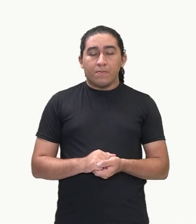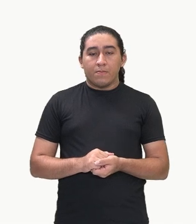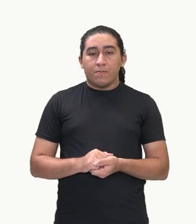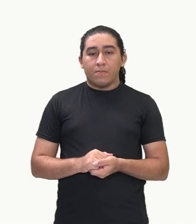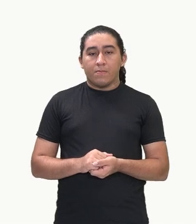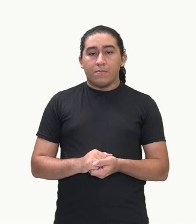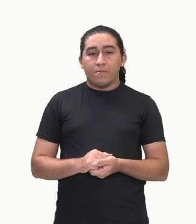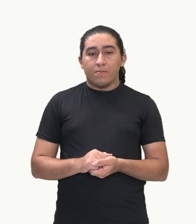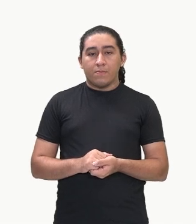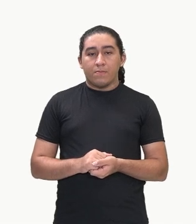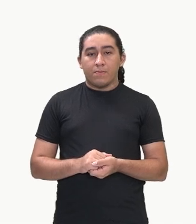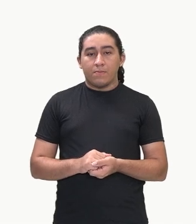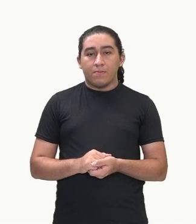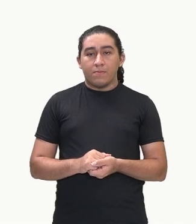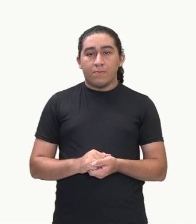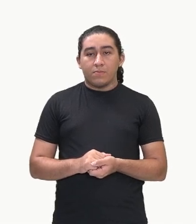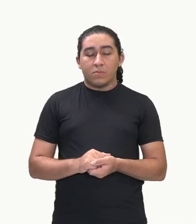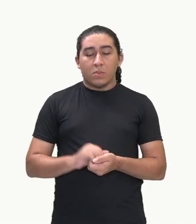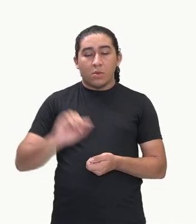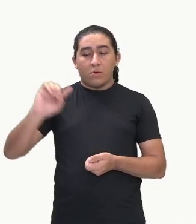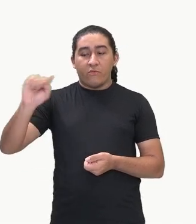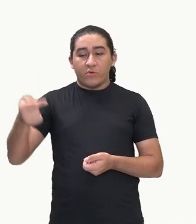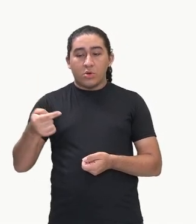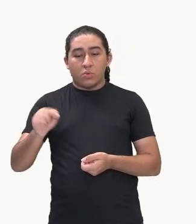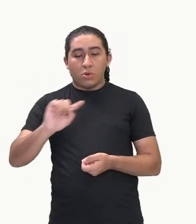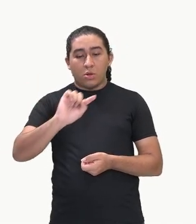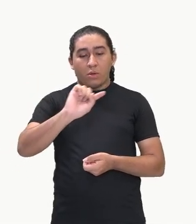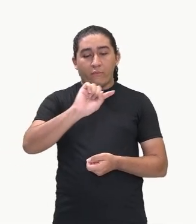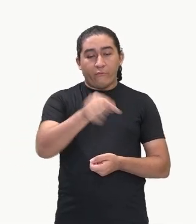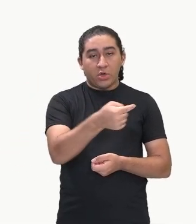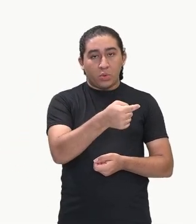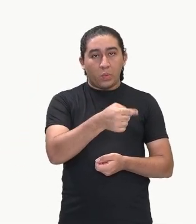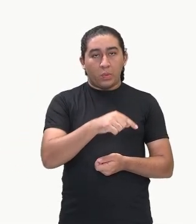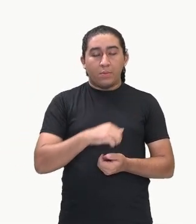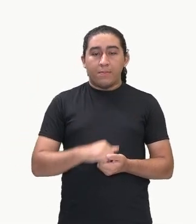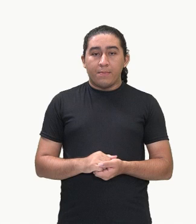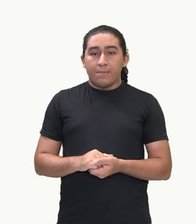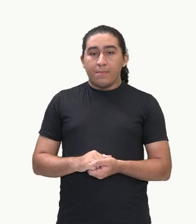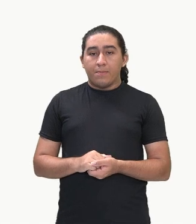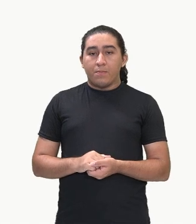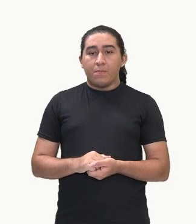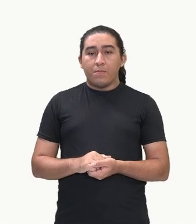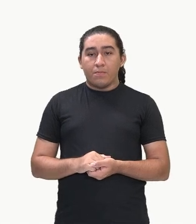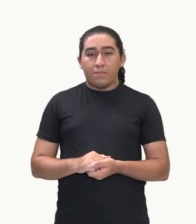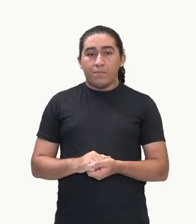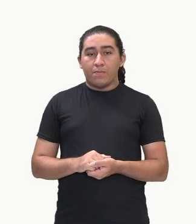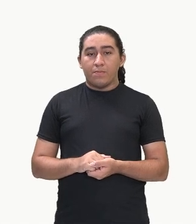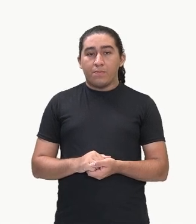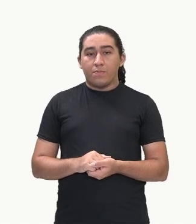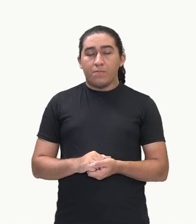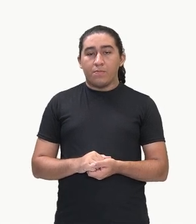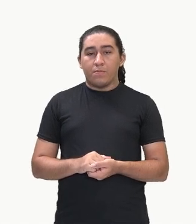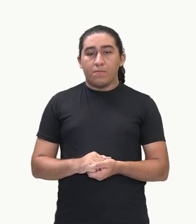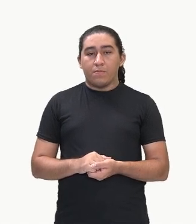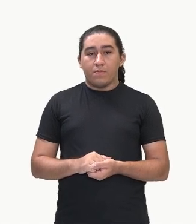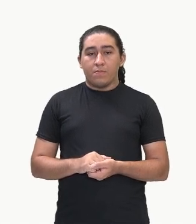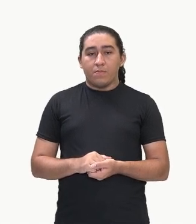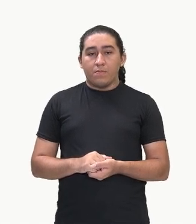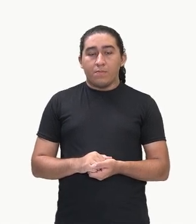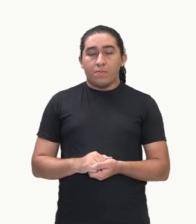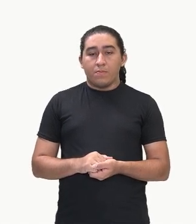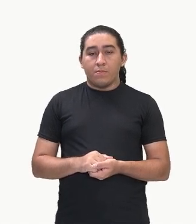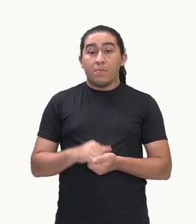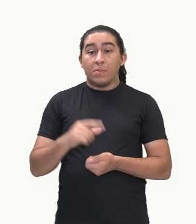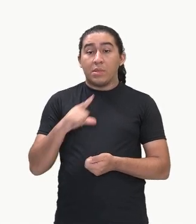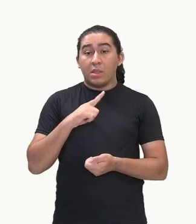esta expressão, vou retificar, né? Ou melhor, para construir